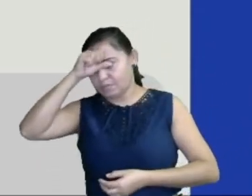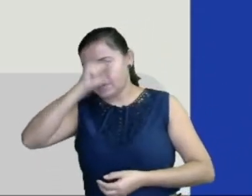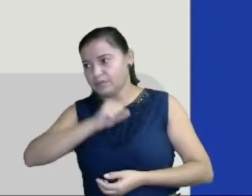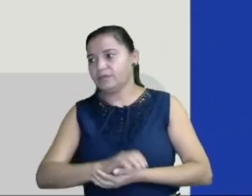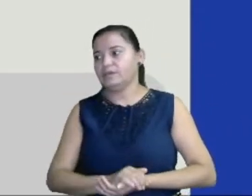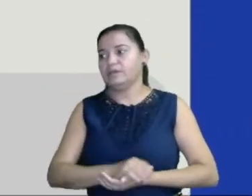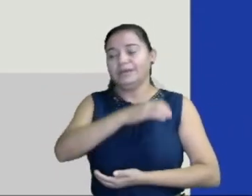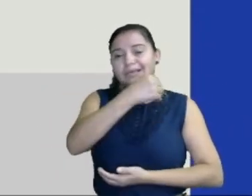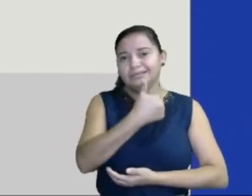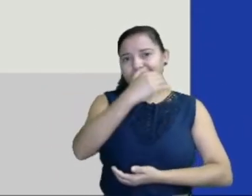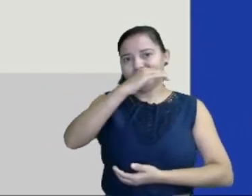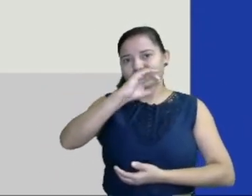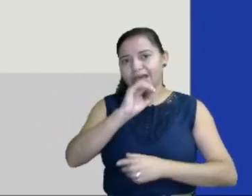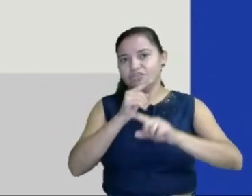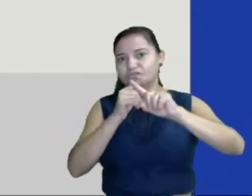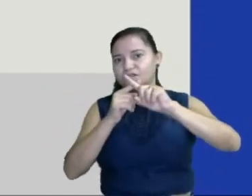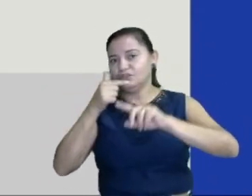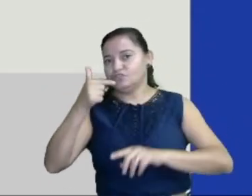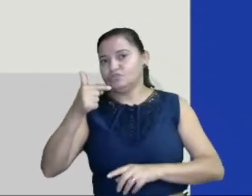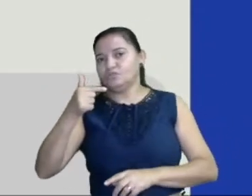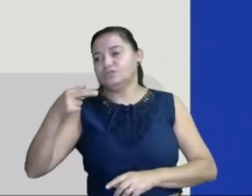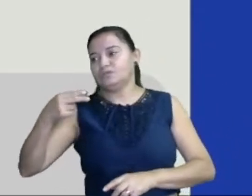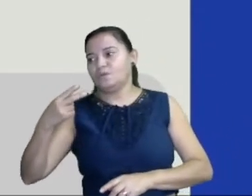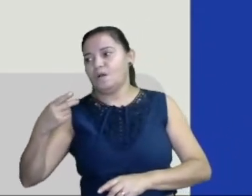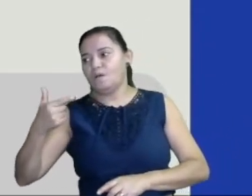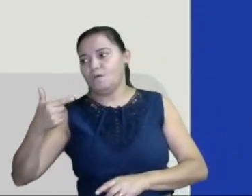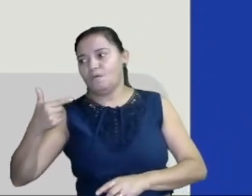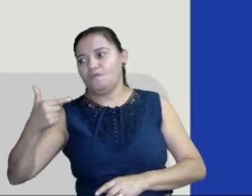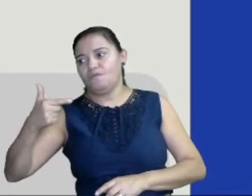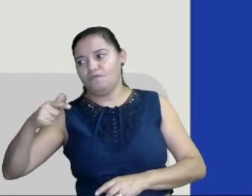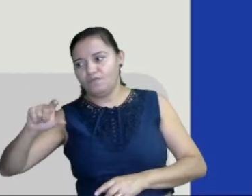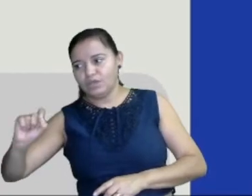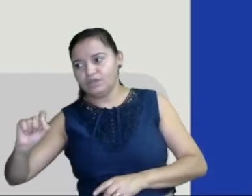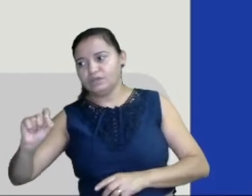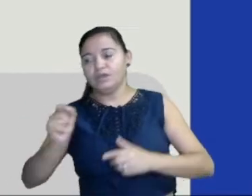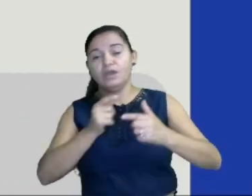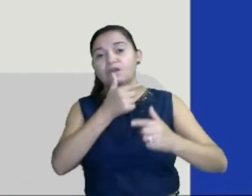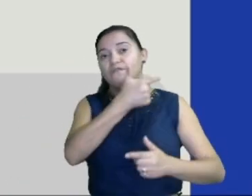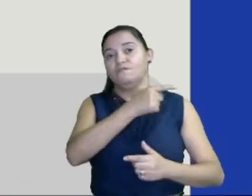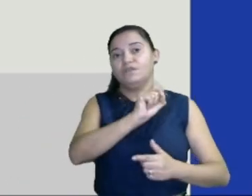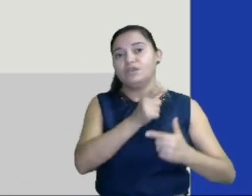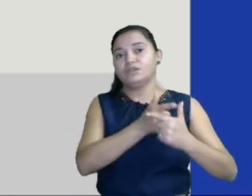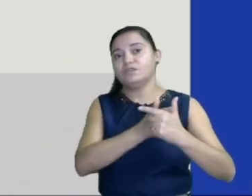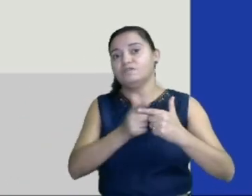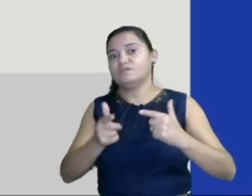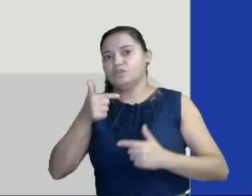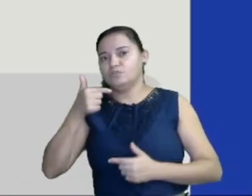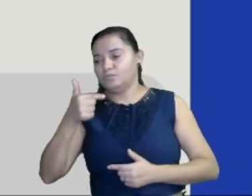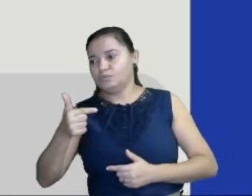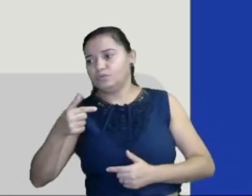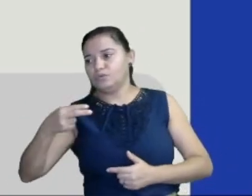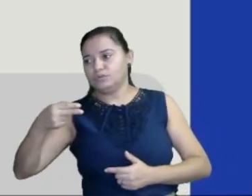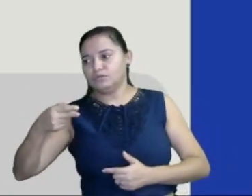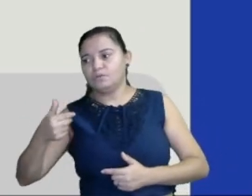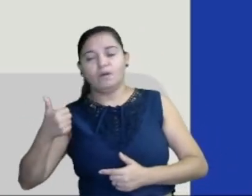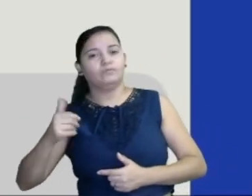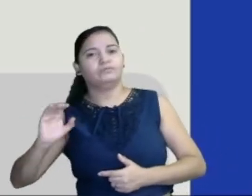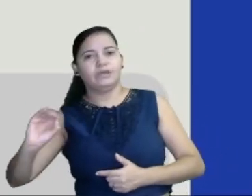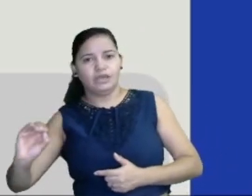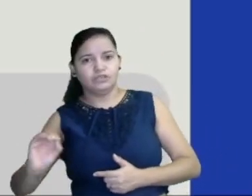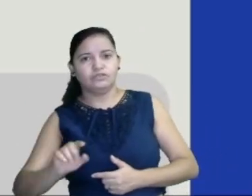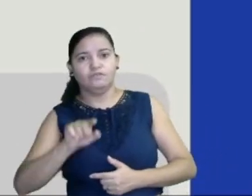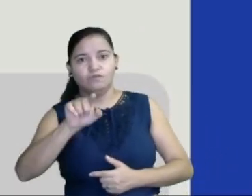vezes 2 20 / 2 10 o que é que ocorreu quem me disse